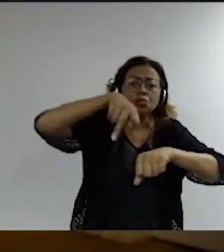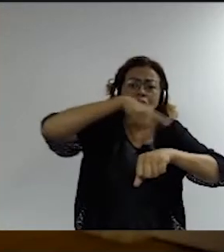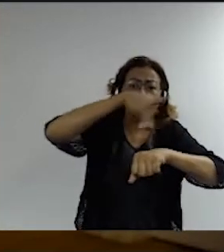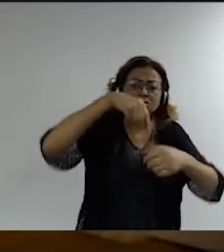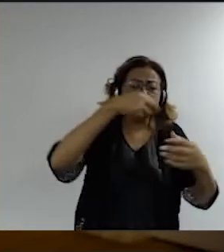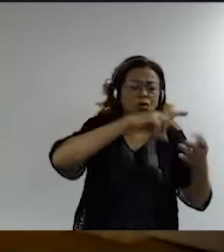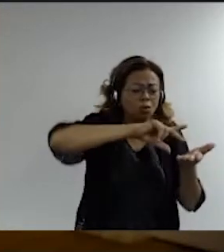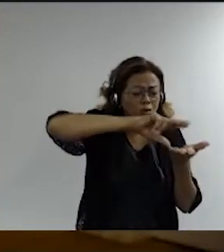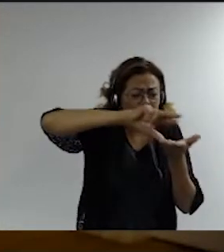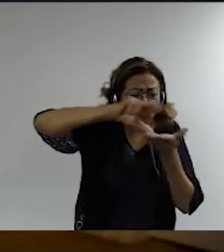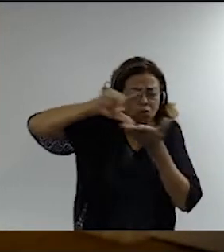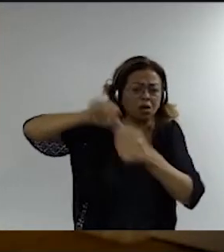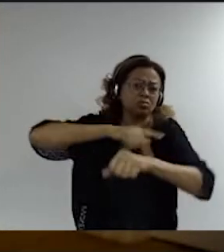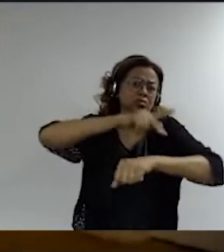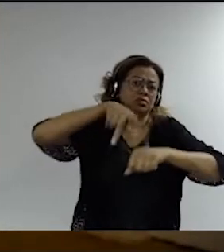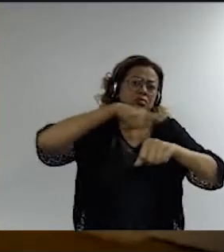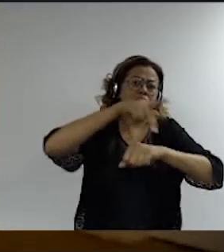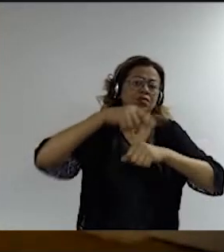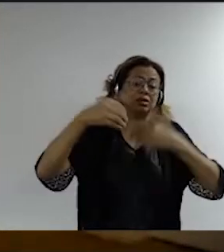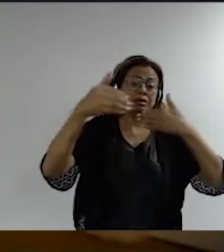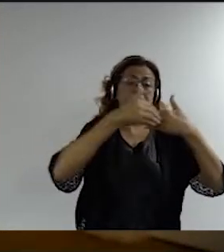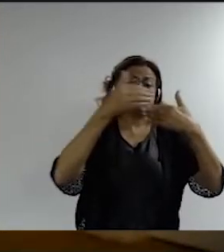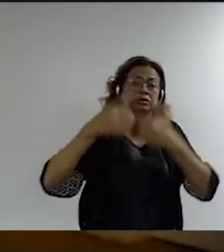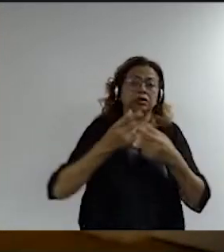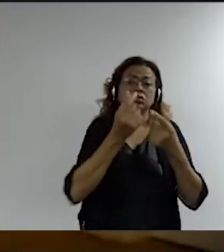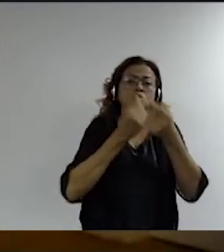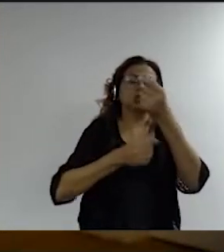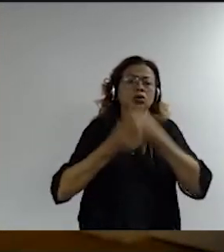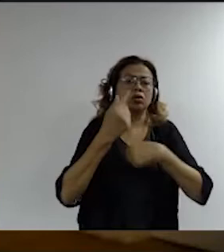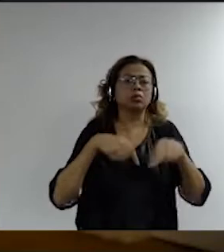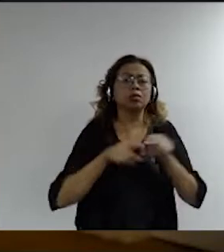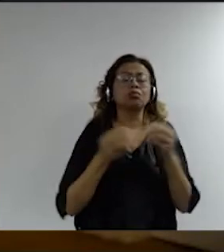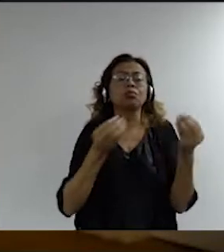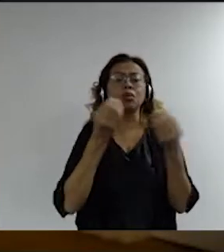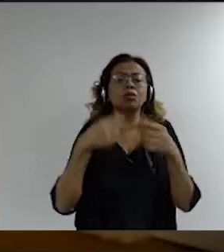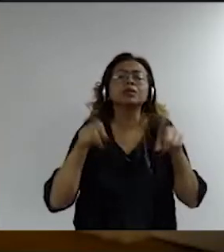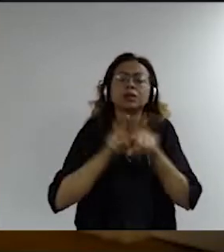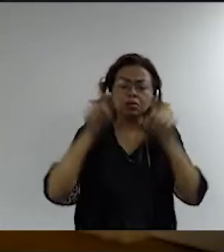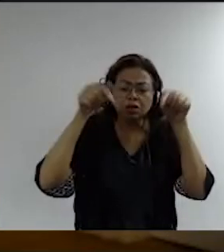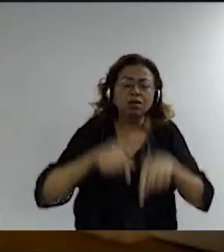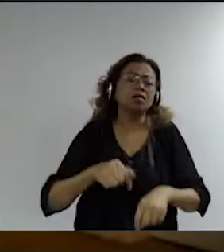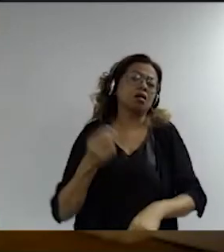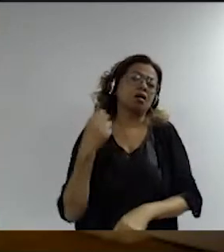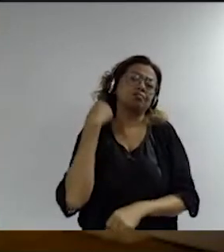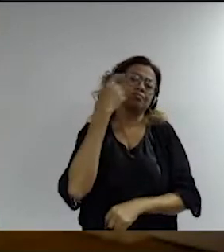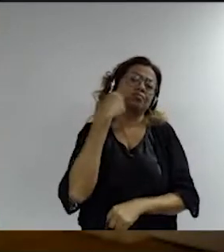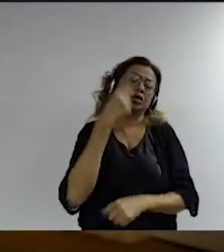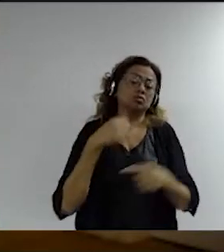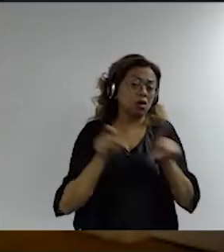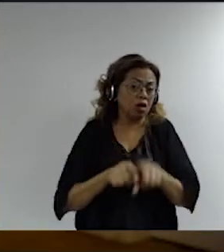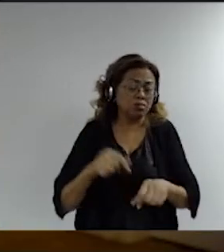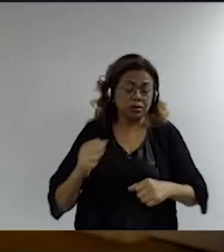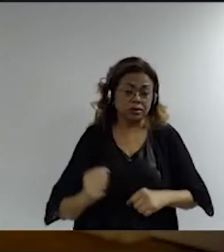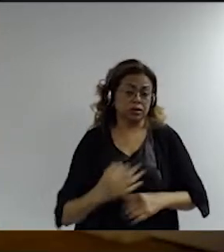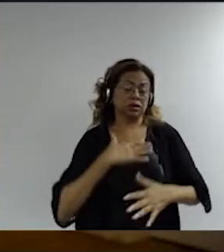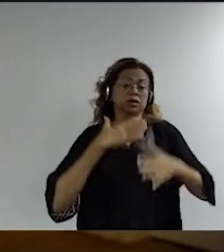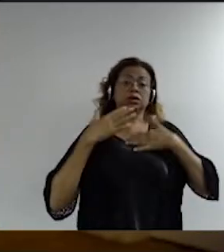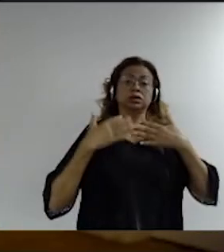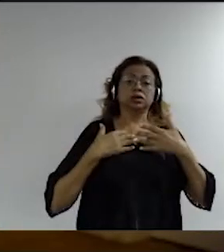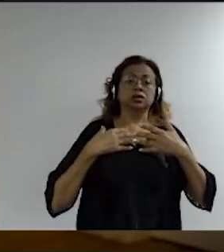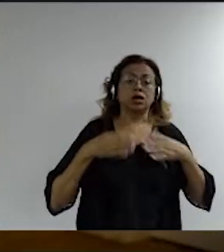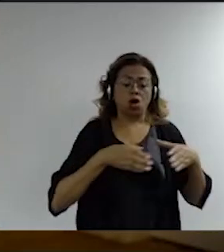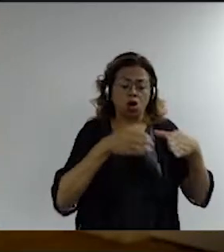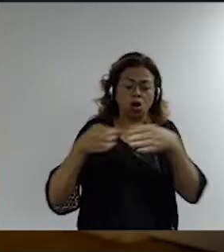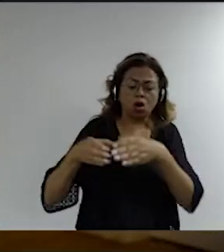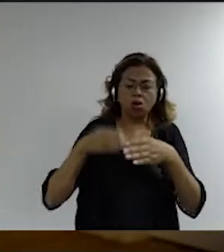poderia deixar de impactar, como está impactando também a advocacia, a comunidade